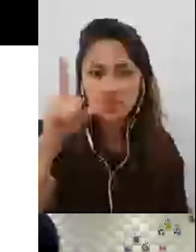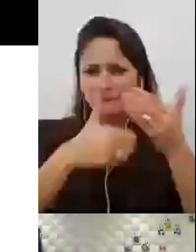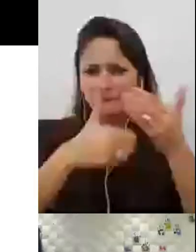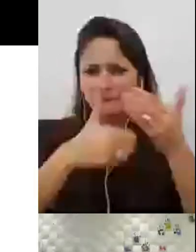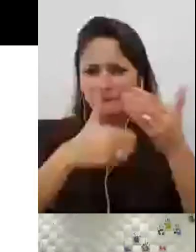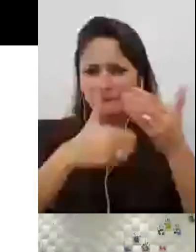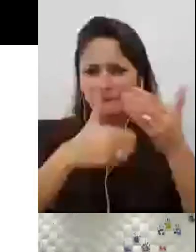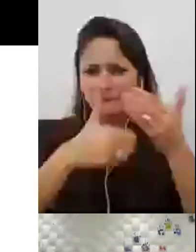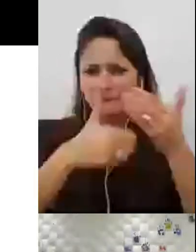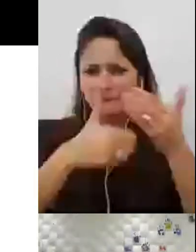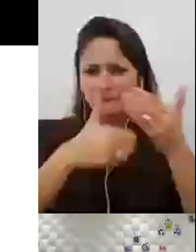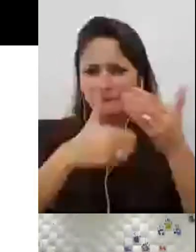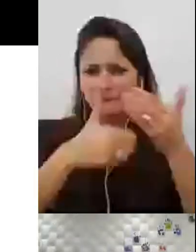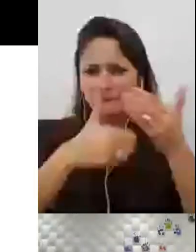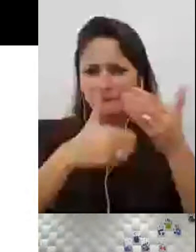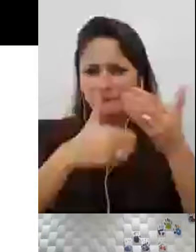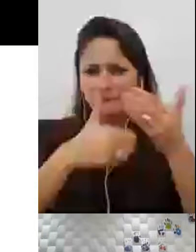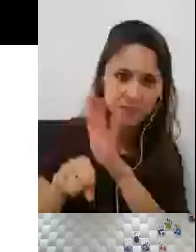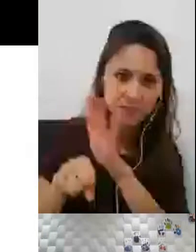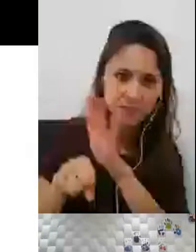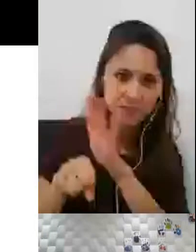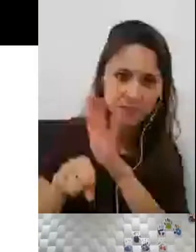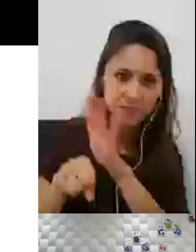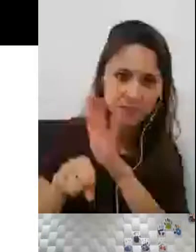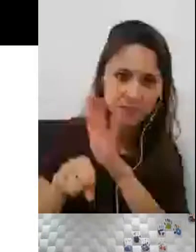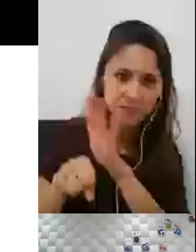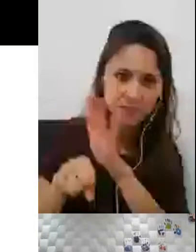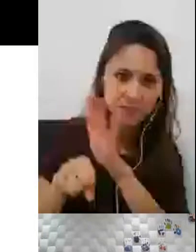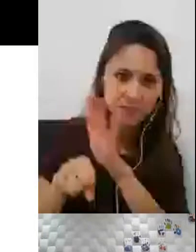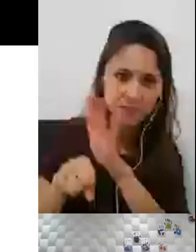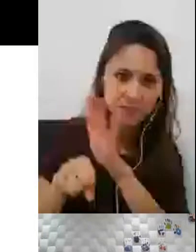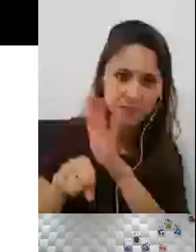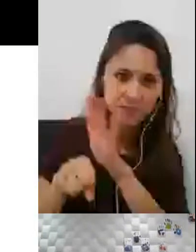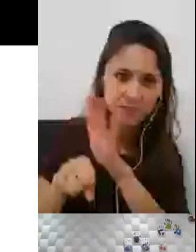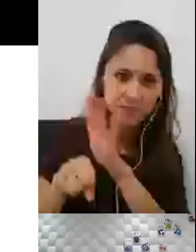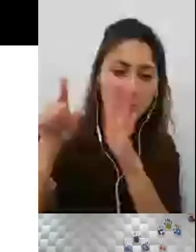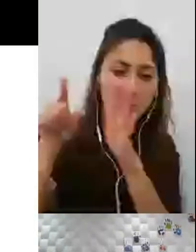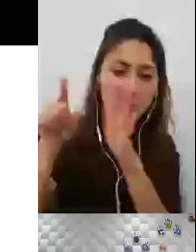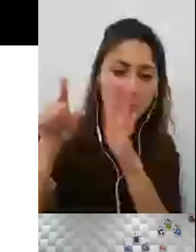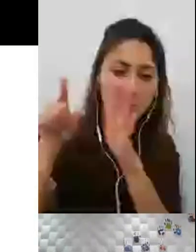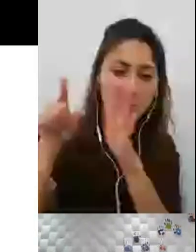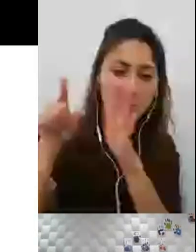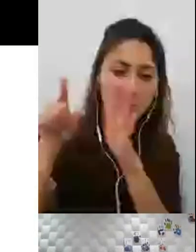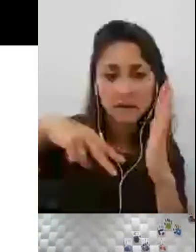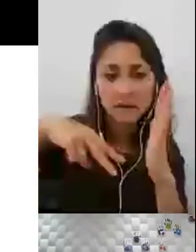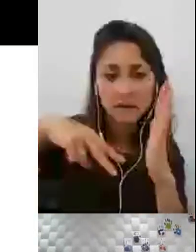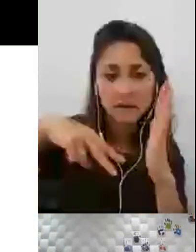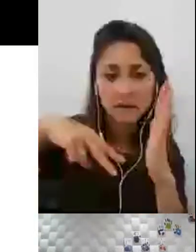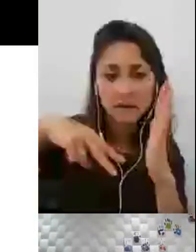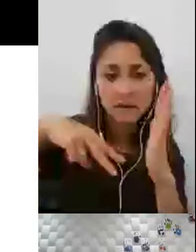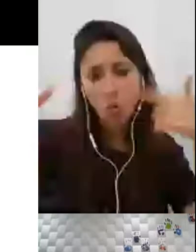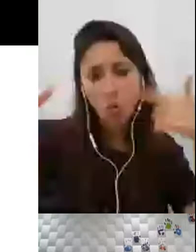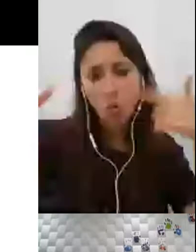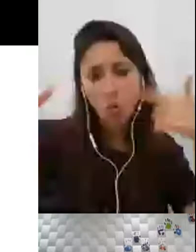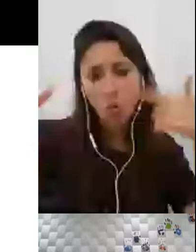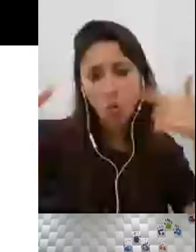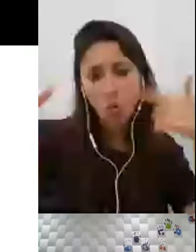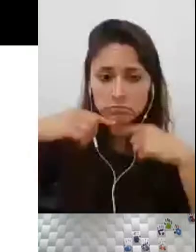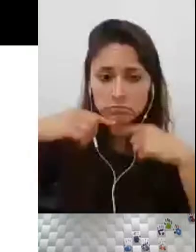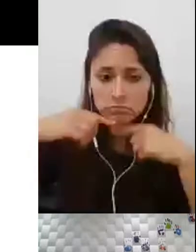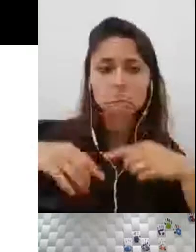perguntas, tá? Então, eu vou falando aqui para vocês, e aí, quem tiver também outras dúvidas, vão registrando aqui